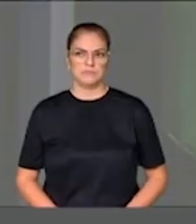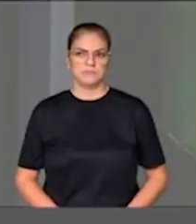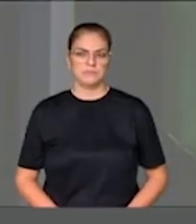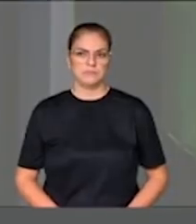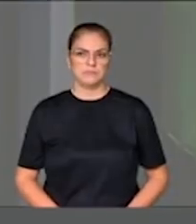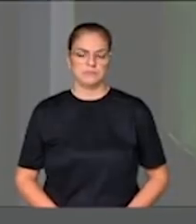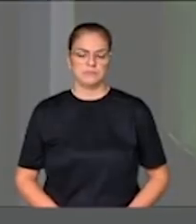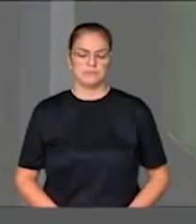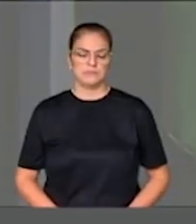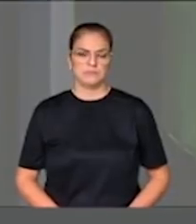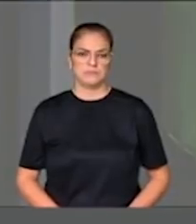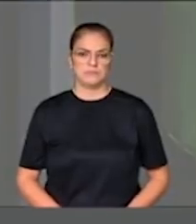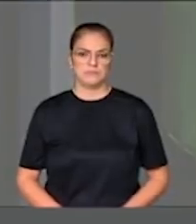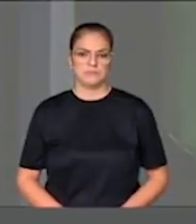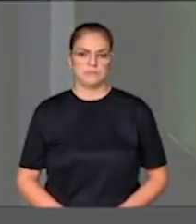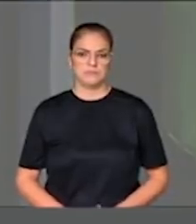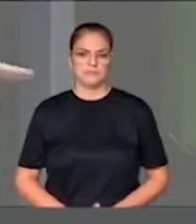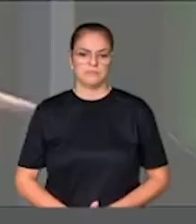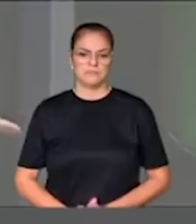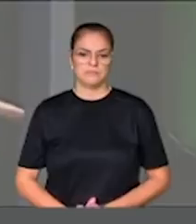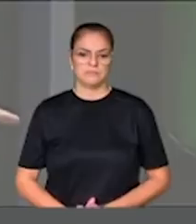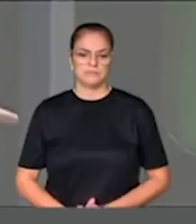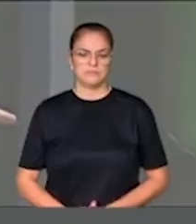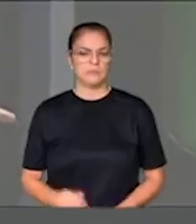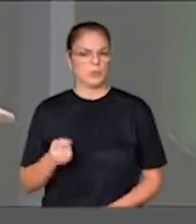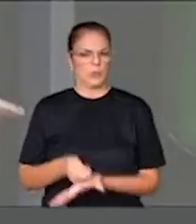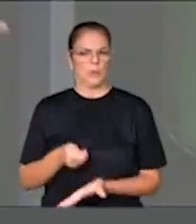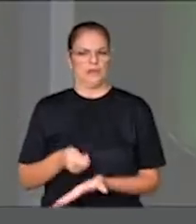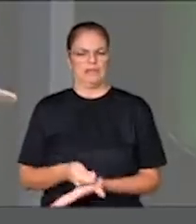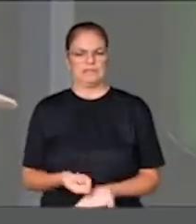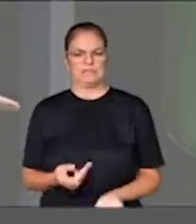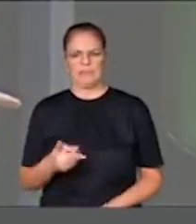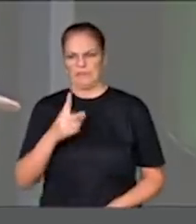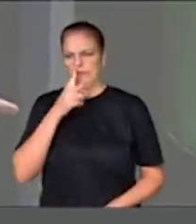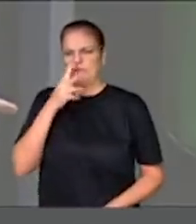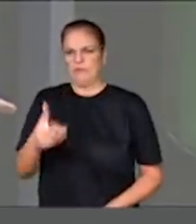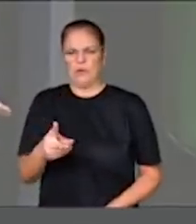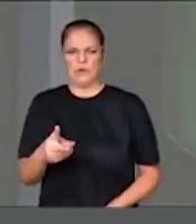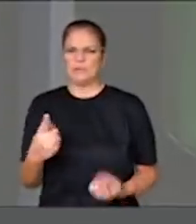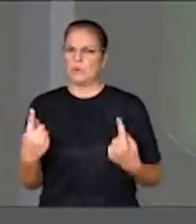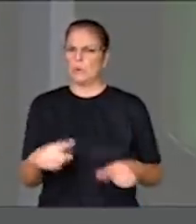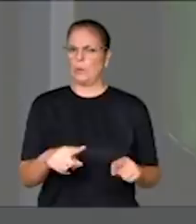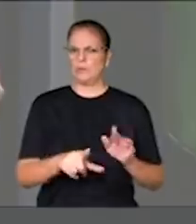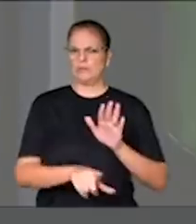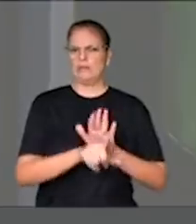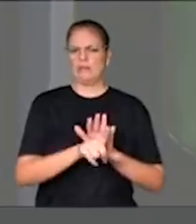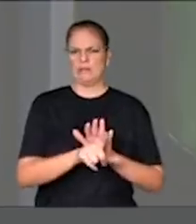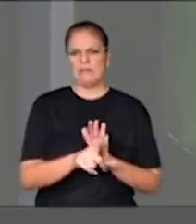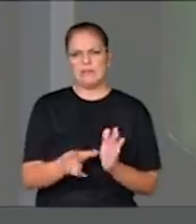houve o impedimento à força de forma ilegal da